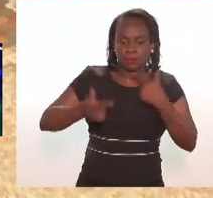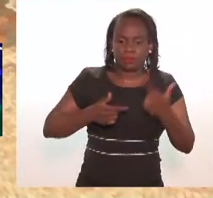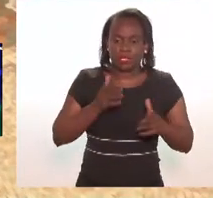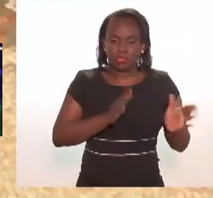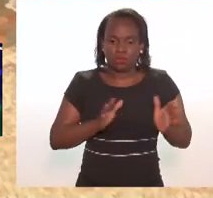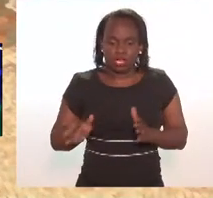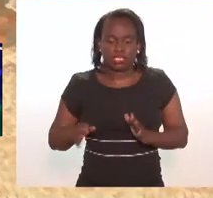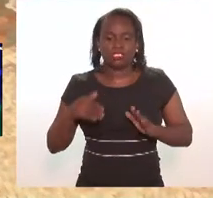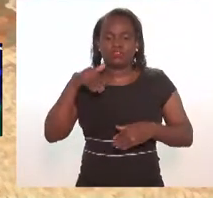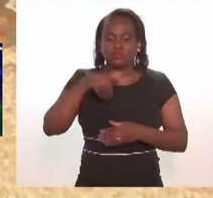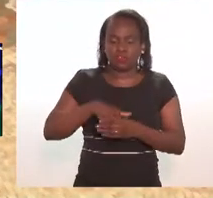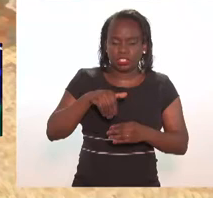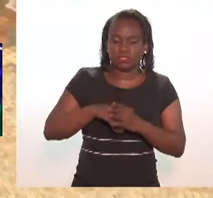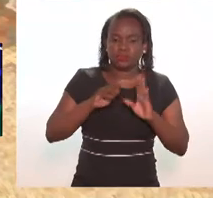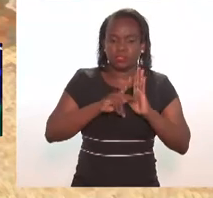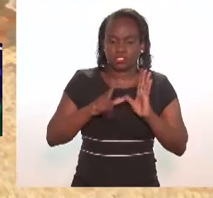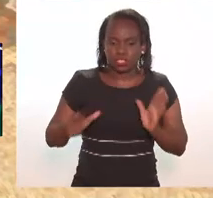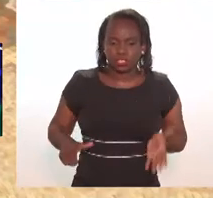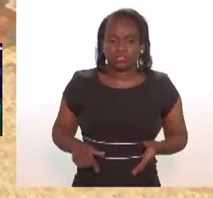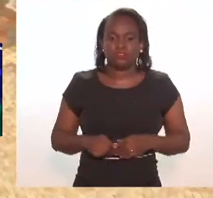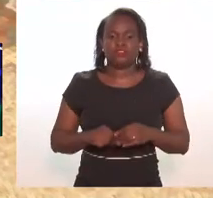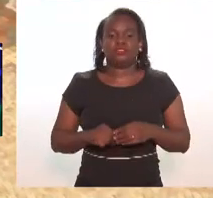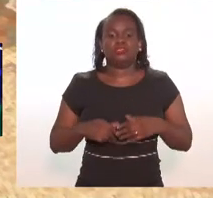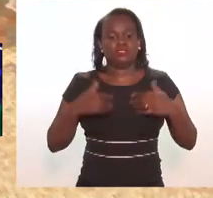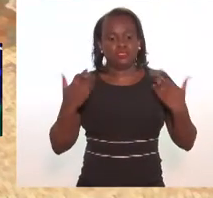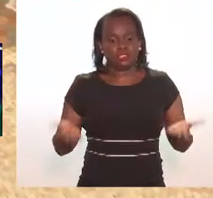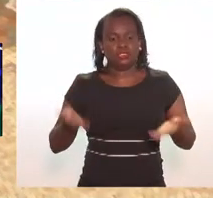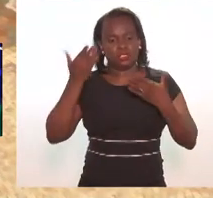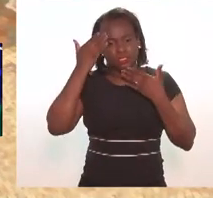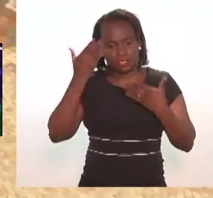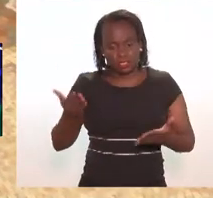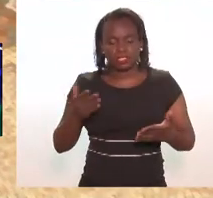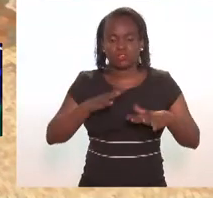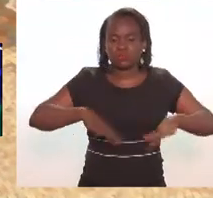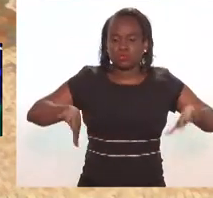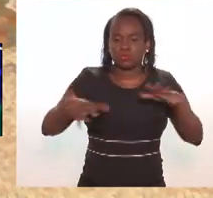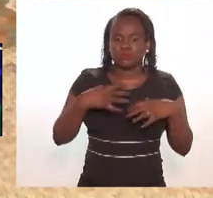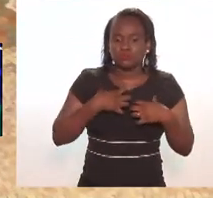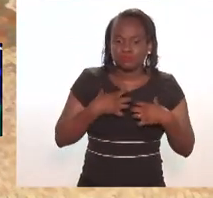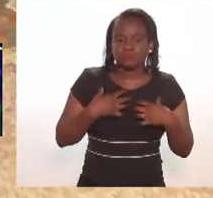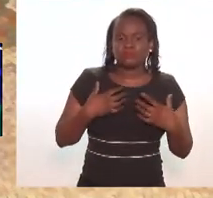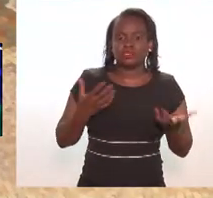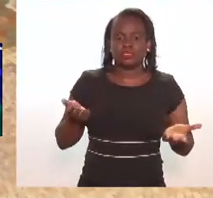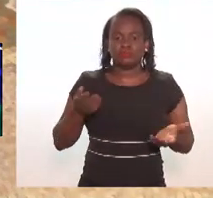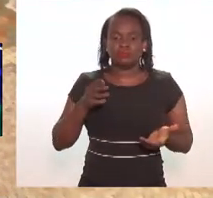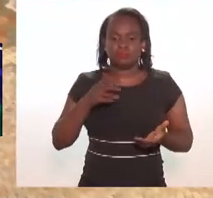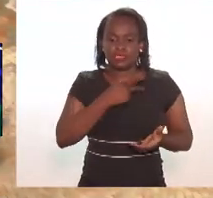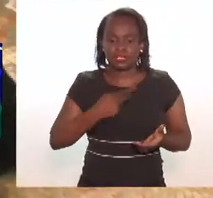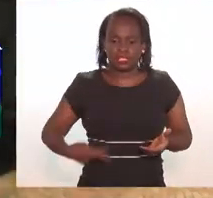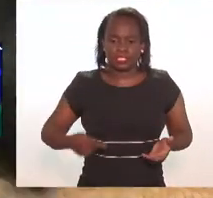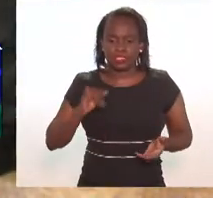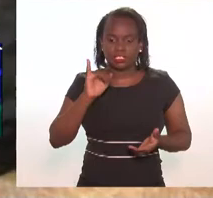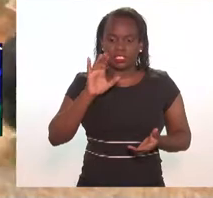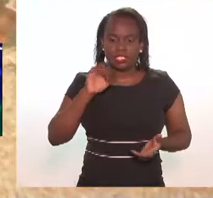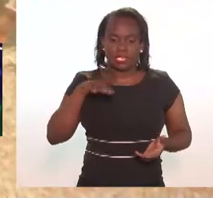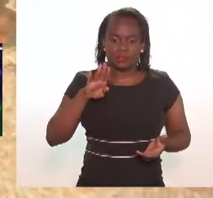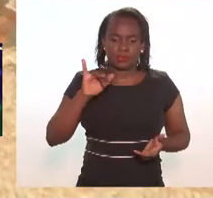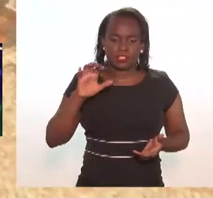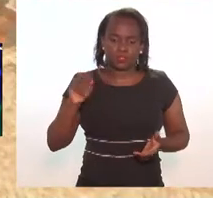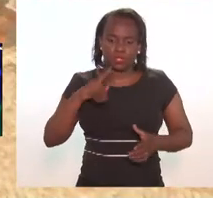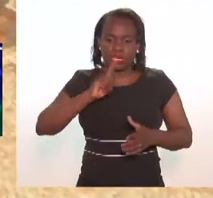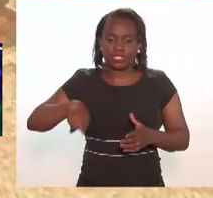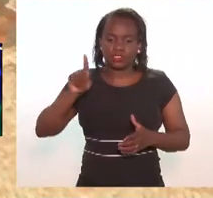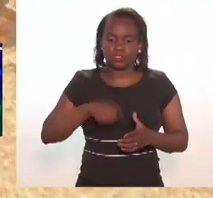colocado o projeto em votação. E agradecer a sensibilidade também do presidente do ICMBio, que cancelou o